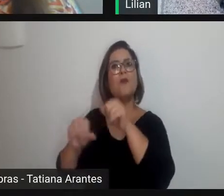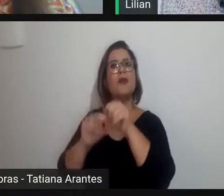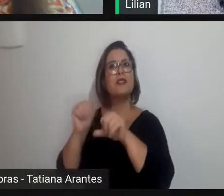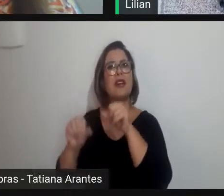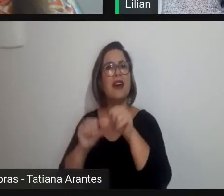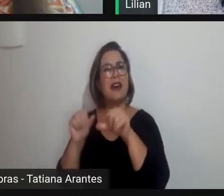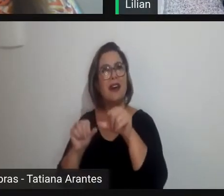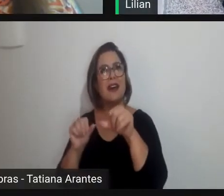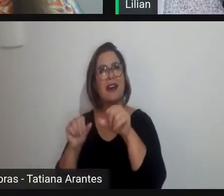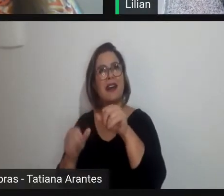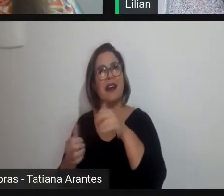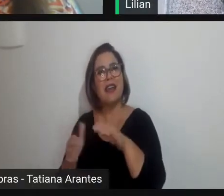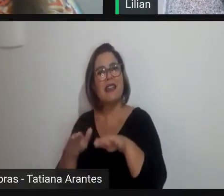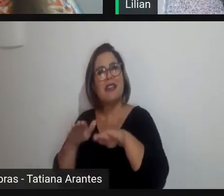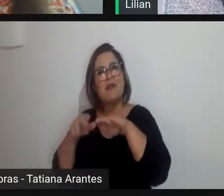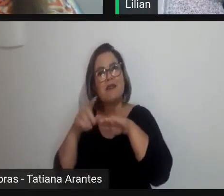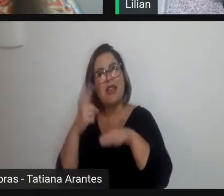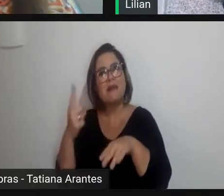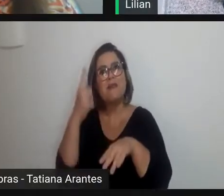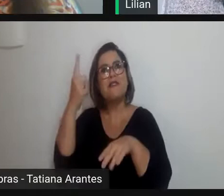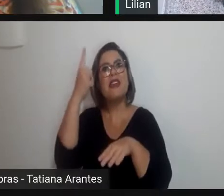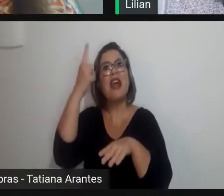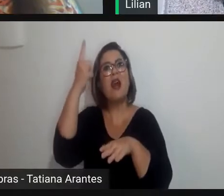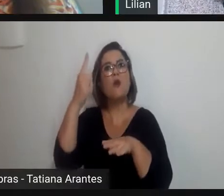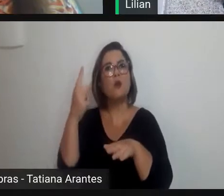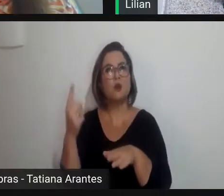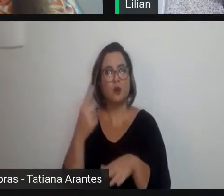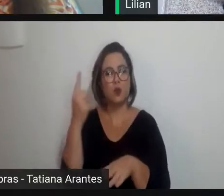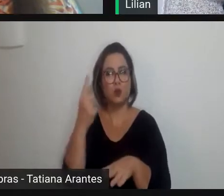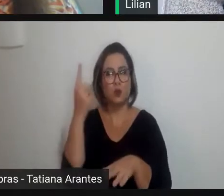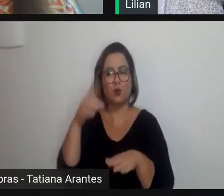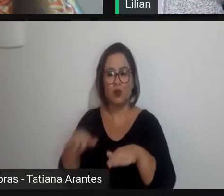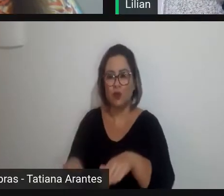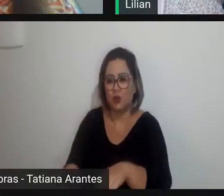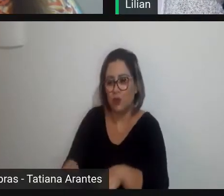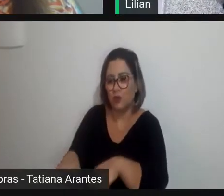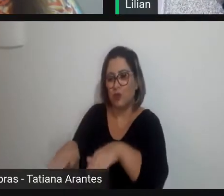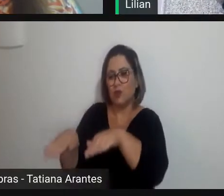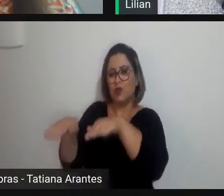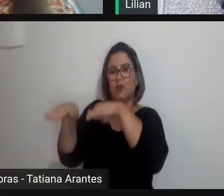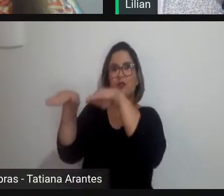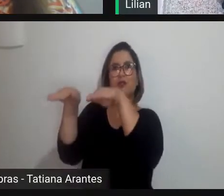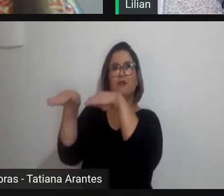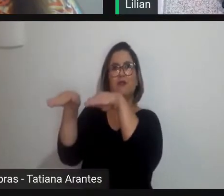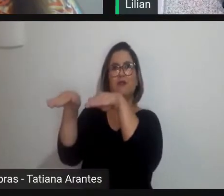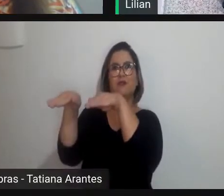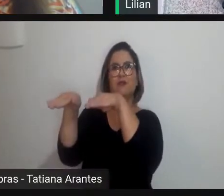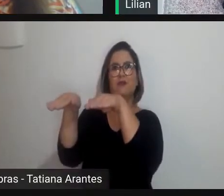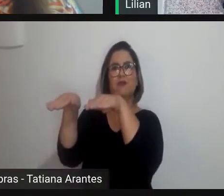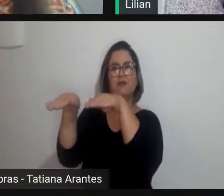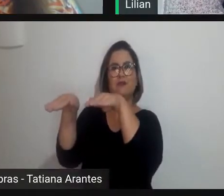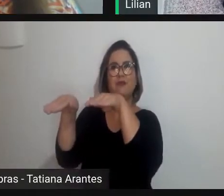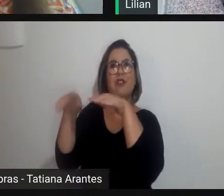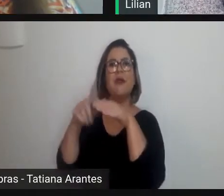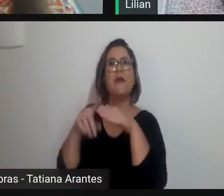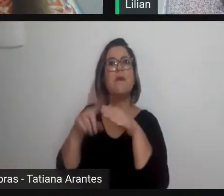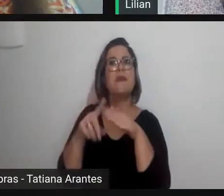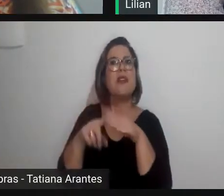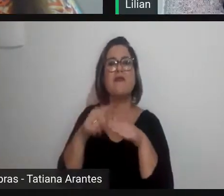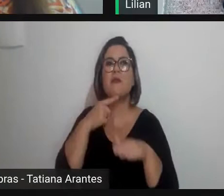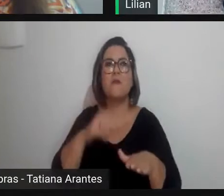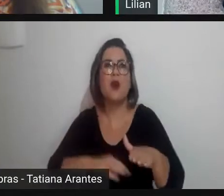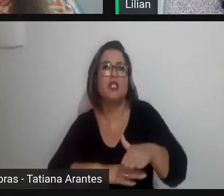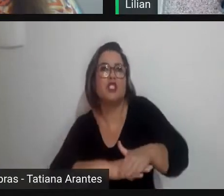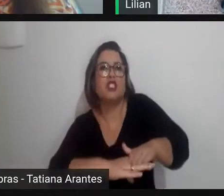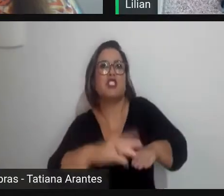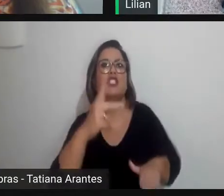ele elevar em altura. E a inclinação basta uma inclinação mínima, de 10 a 20